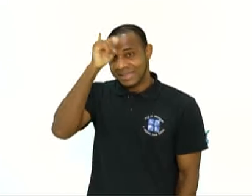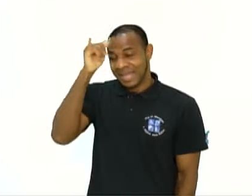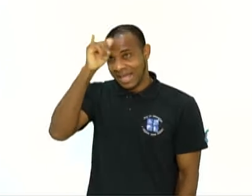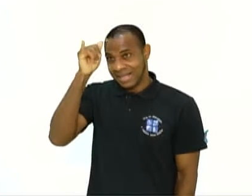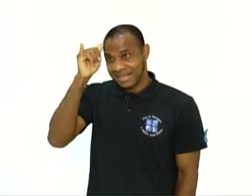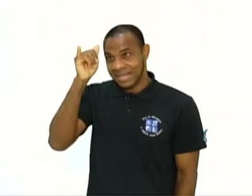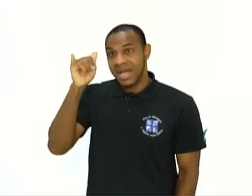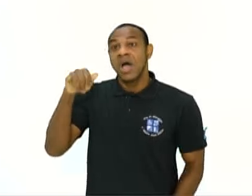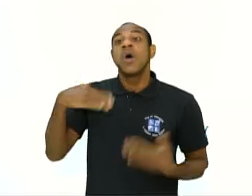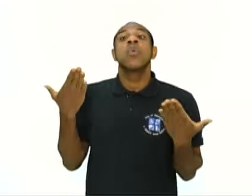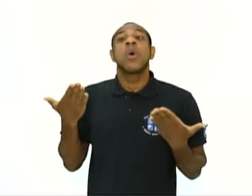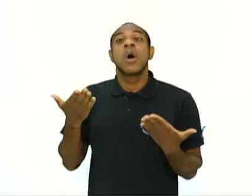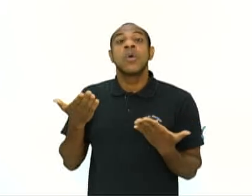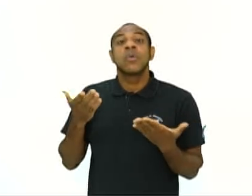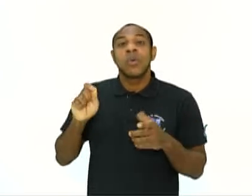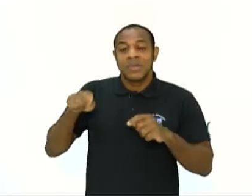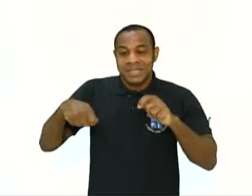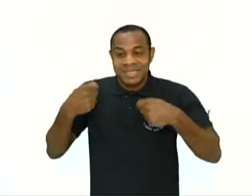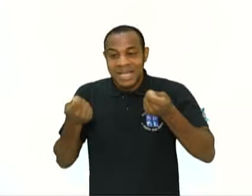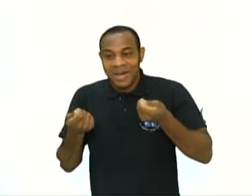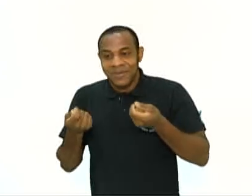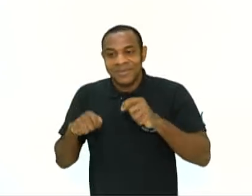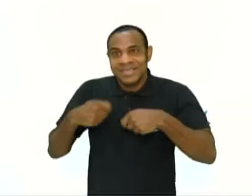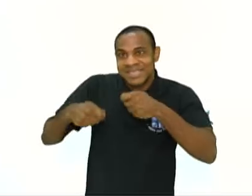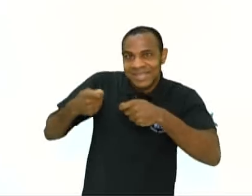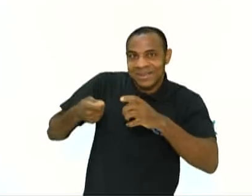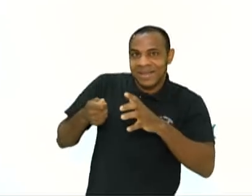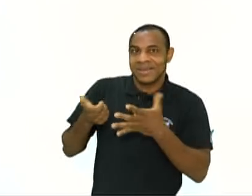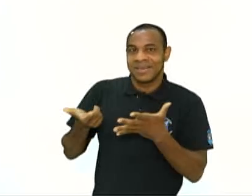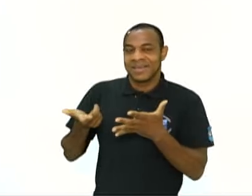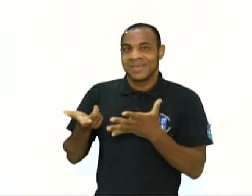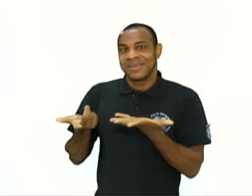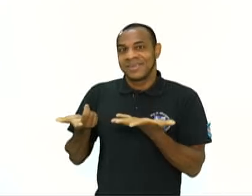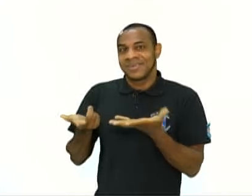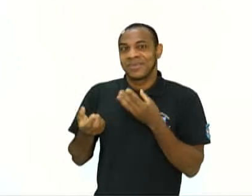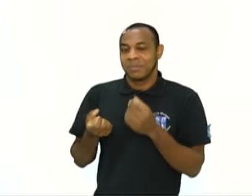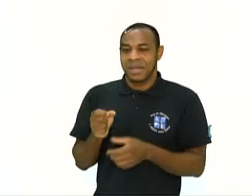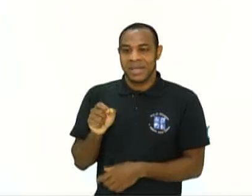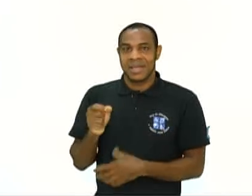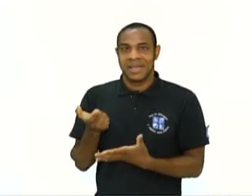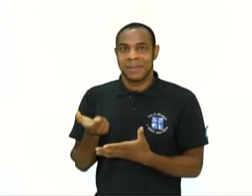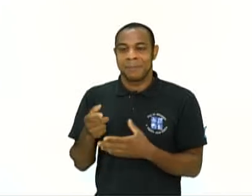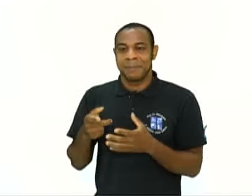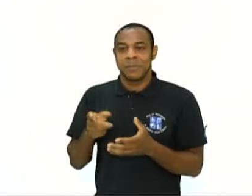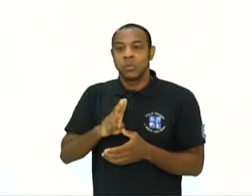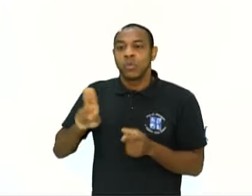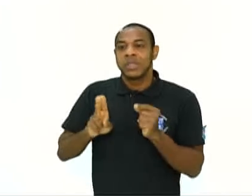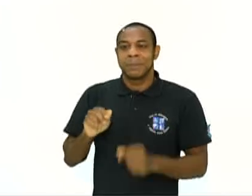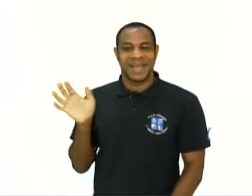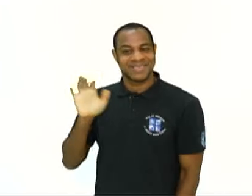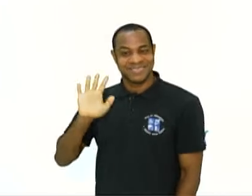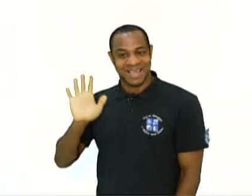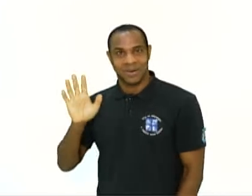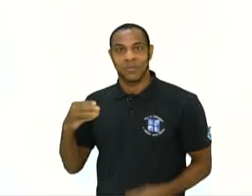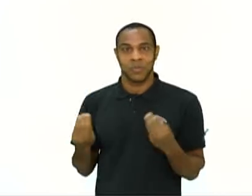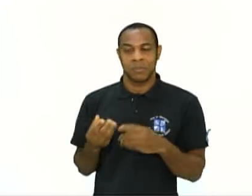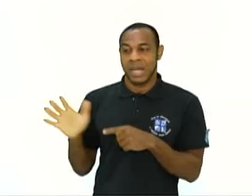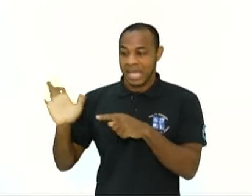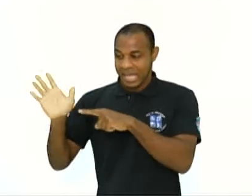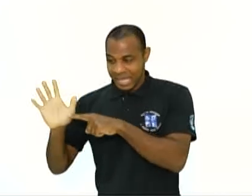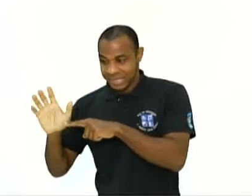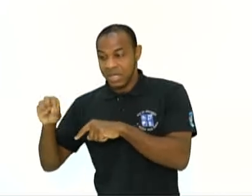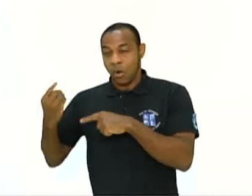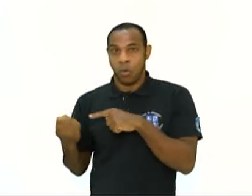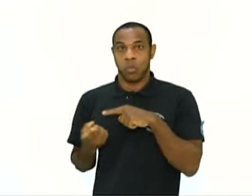goodbye? Usando o dedo indicador curvando para chamar, né, como se estivesse chamando, ou esse sinalzinho